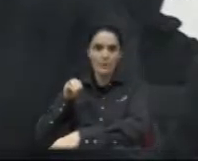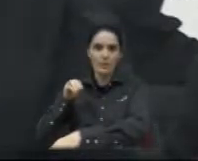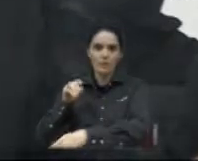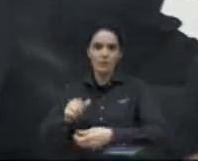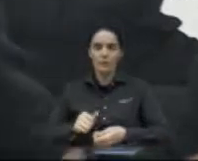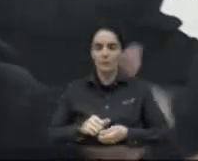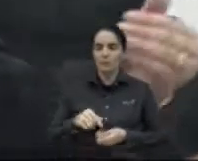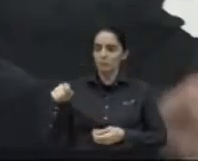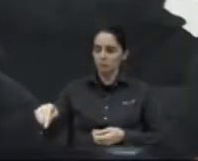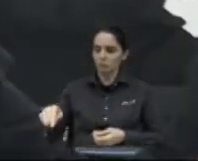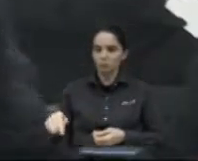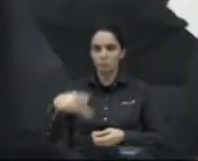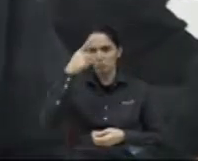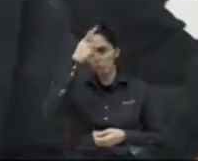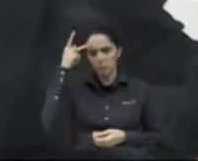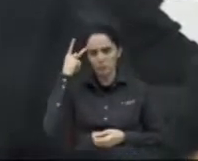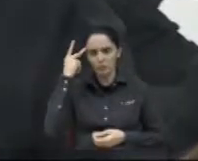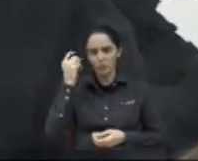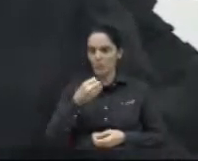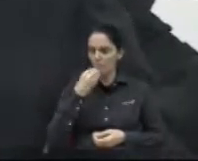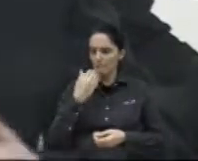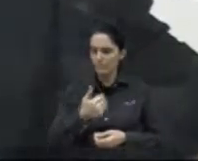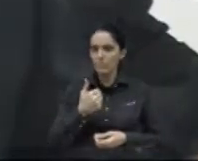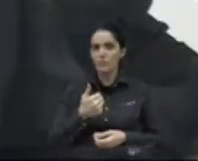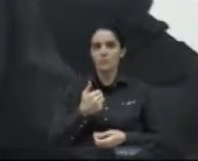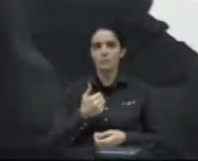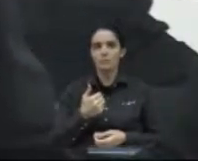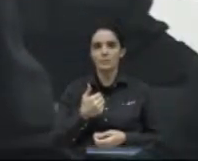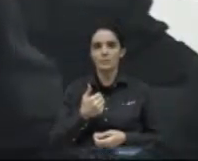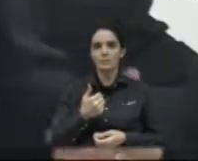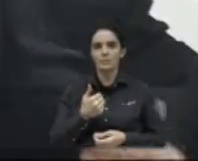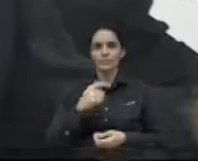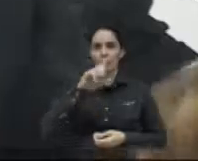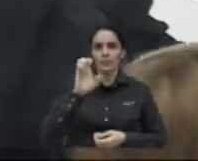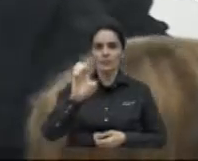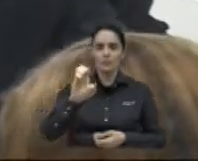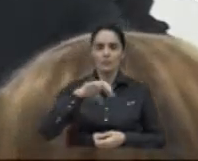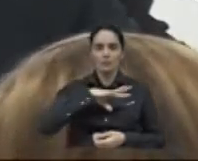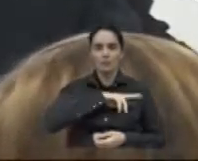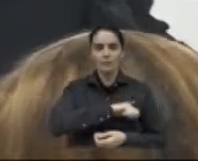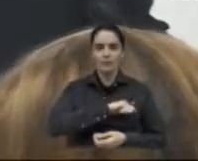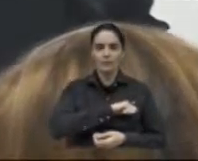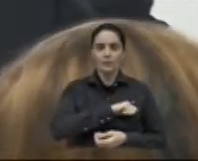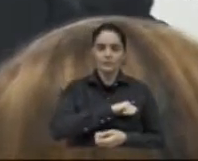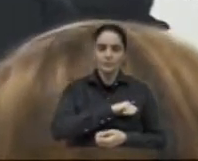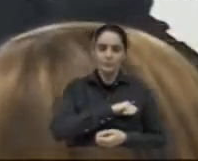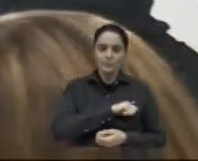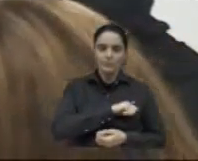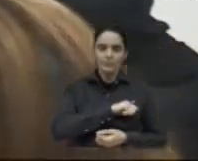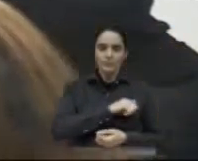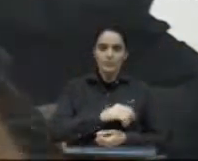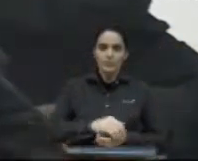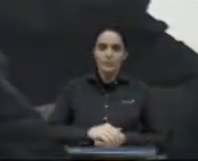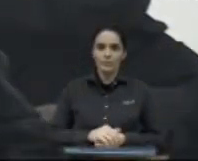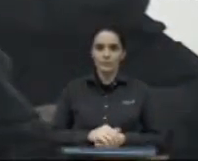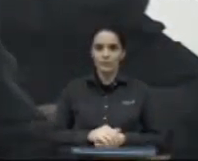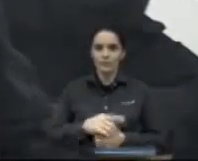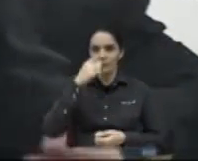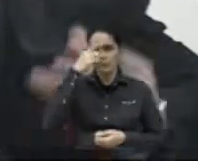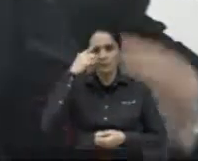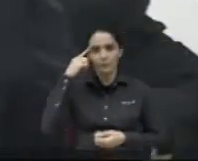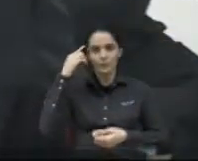fez a diferença, uma pessoa que Vossa Excelência trata com carinho, eu quero que através desta nossa